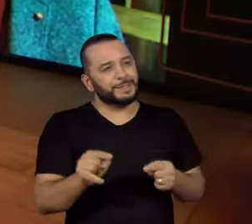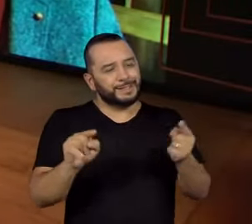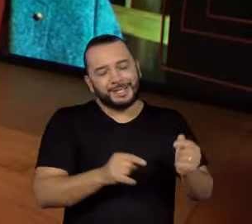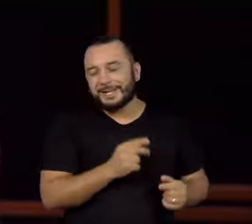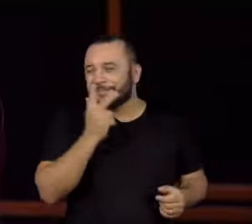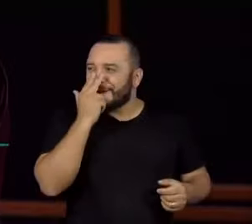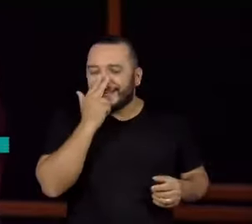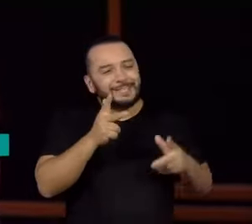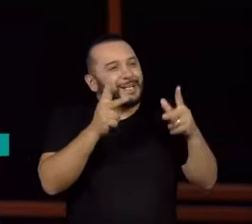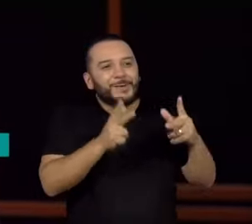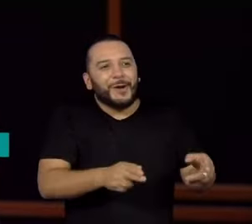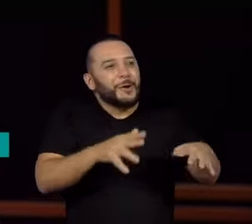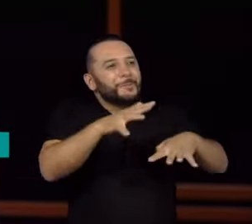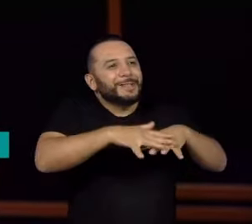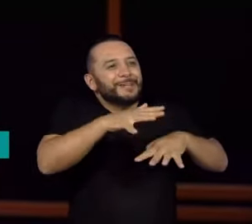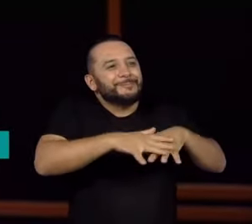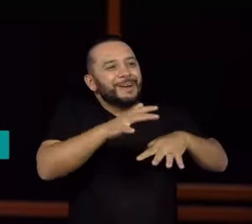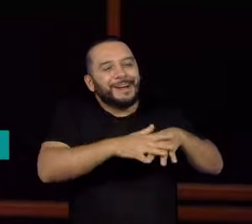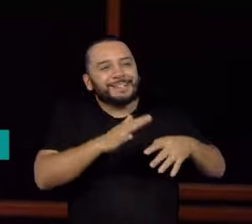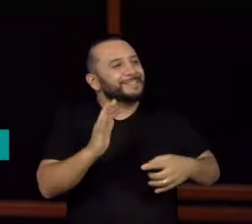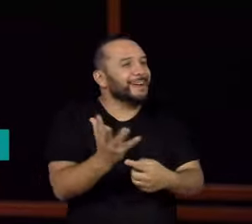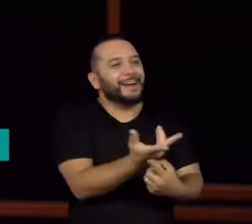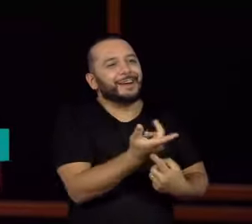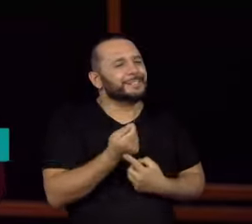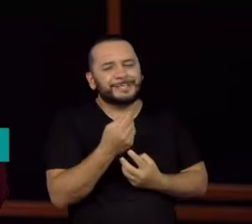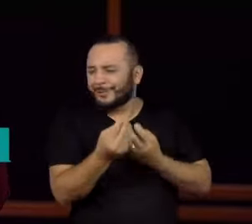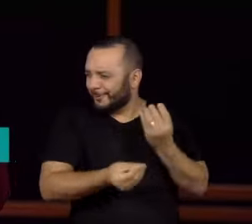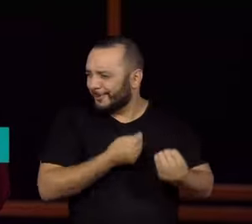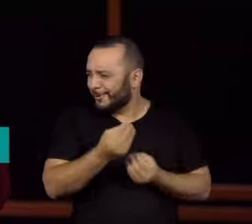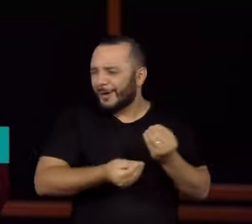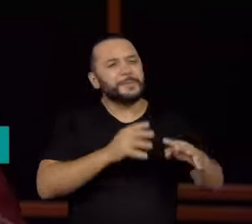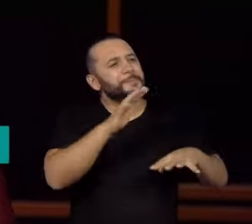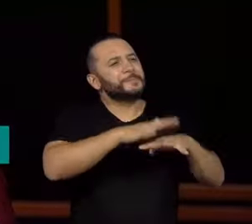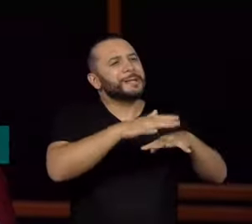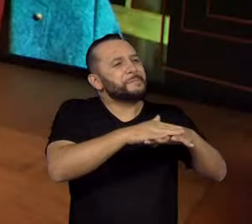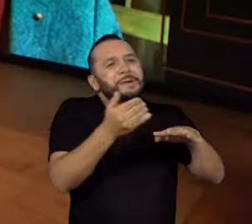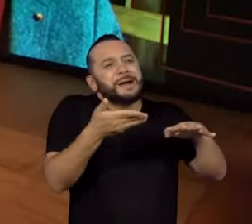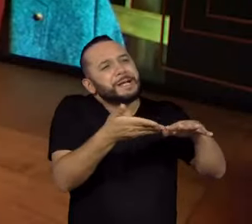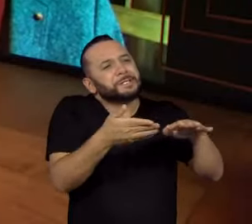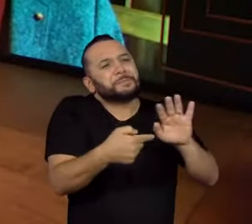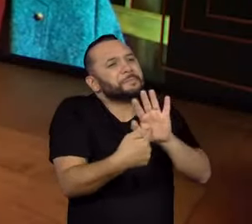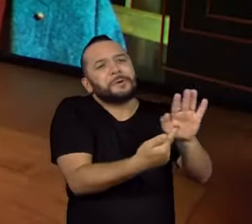das artes. Onde é que essa matemática aparece de maneira mais explícita?